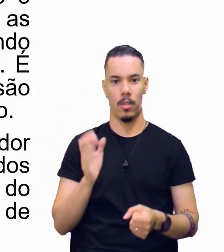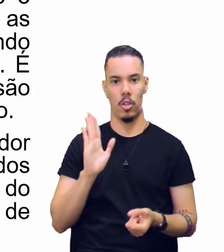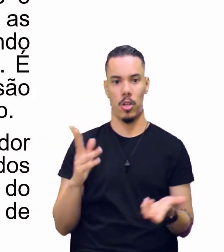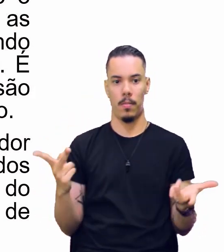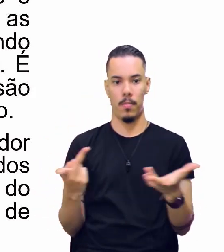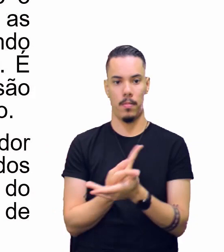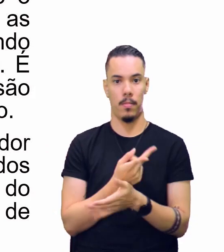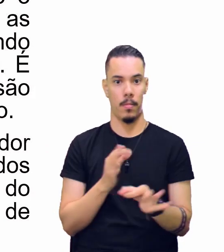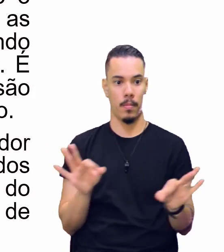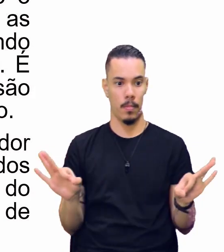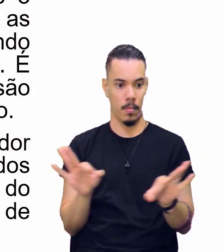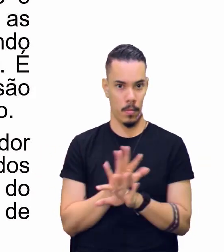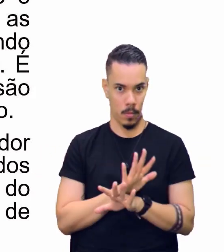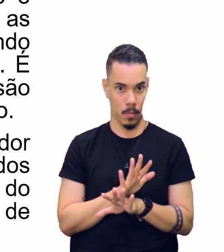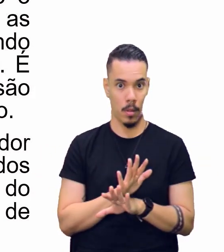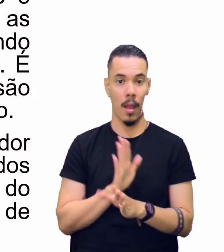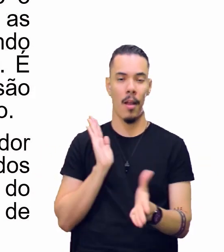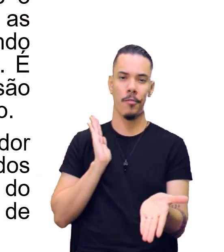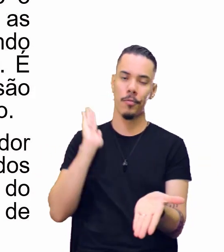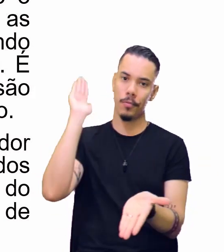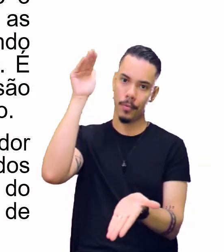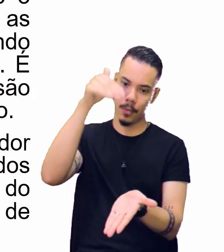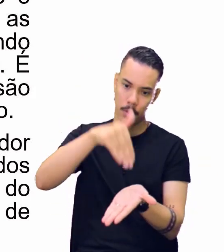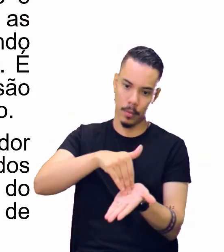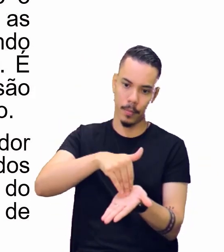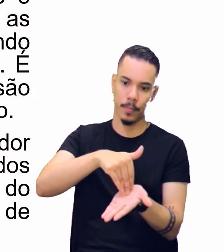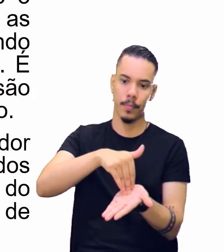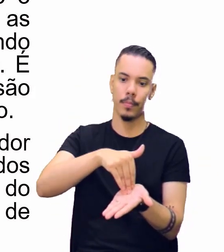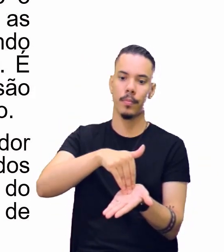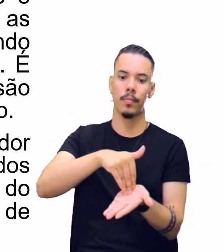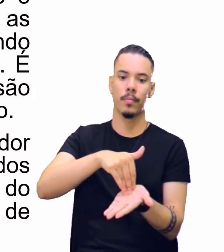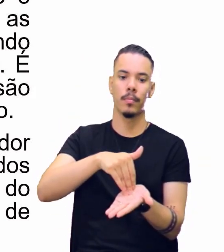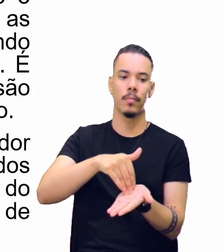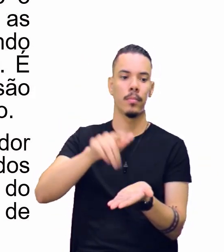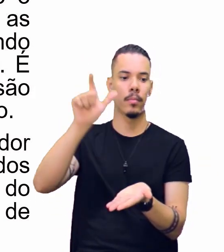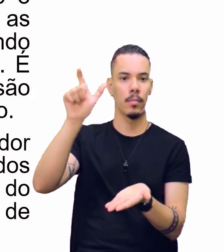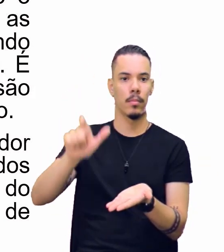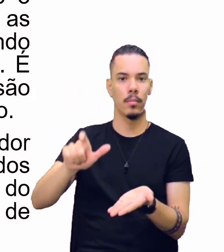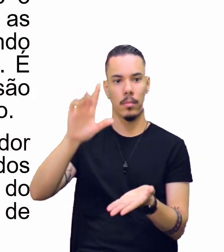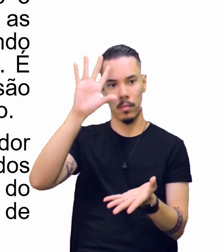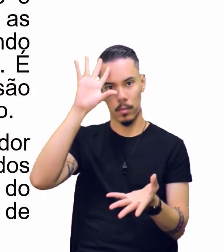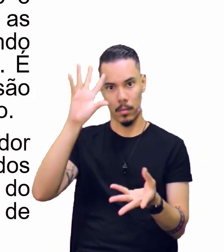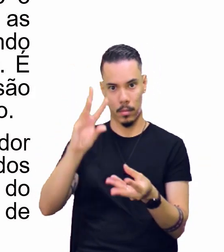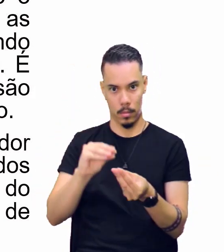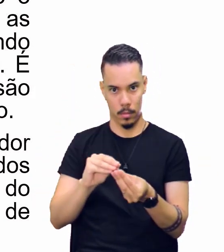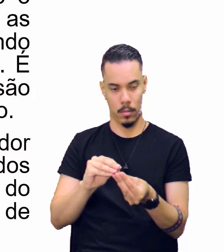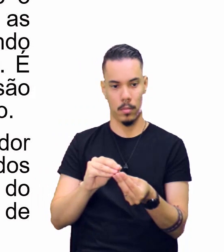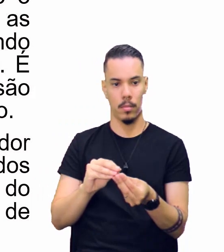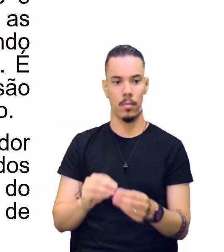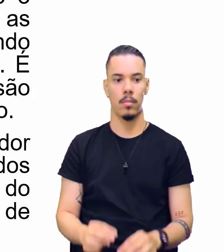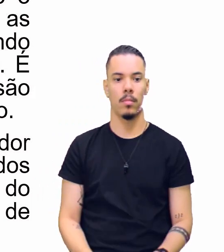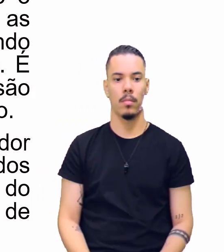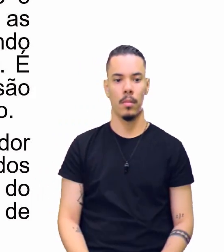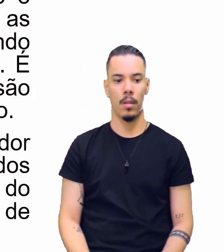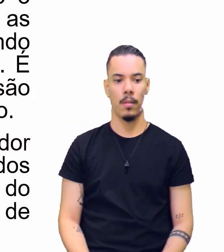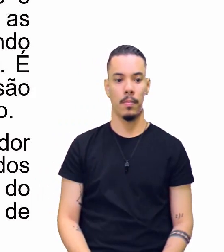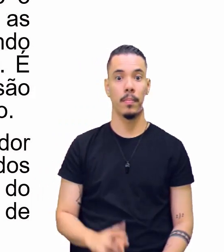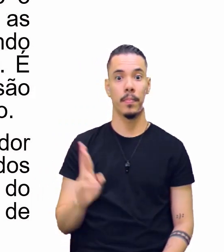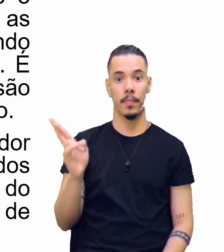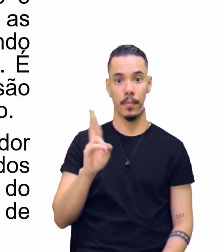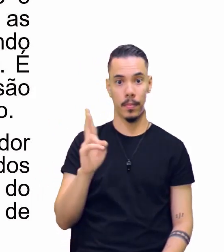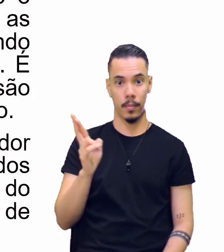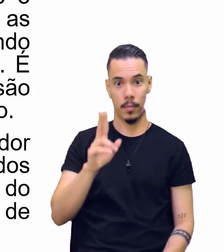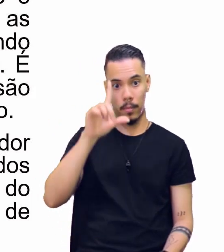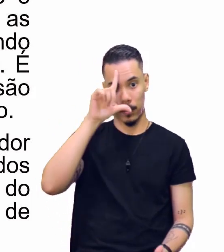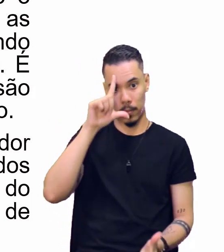cada um usando seus argumentos. Aí no final quem vai tomar a conclusão? Depois ele finaliza, né? Aí quem decide